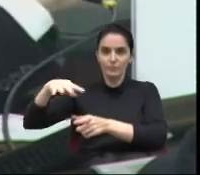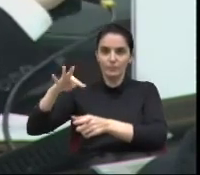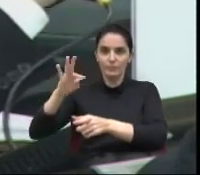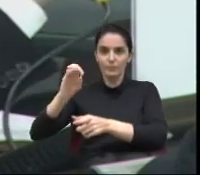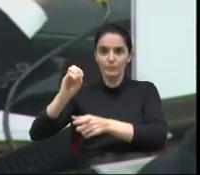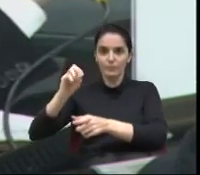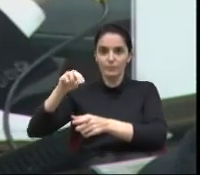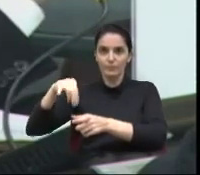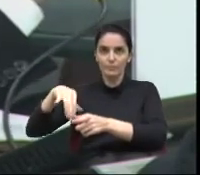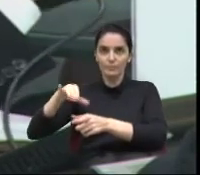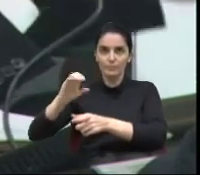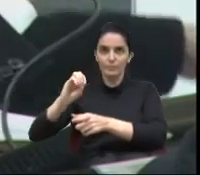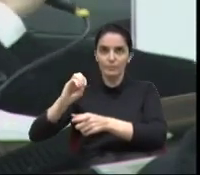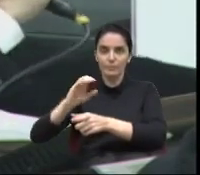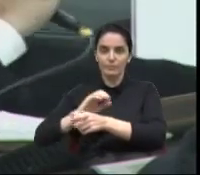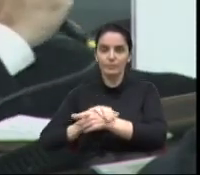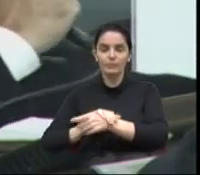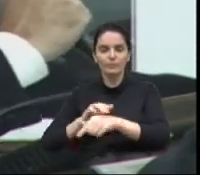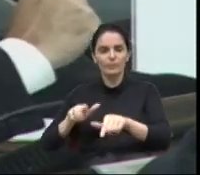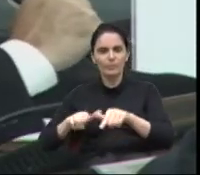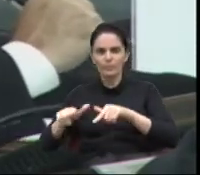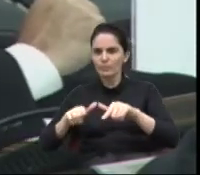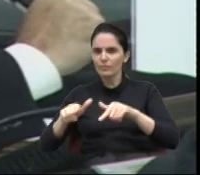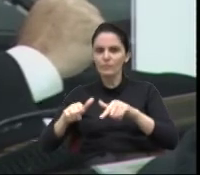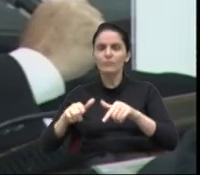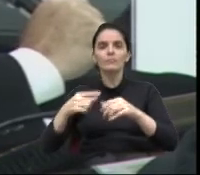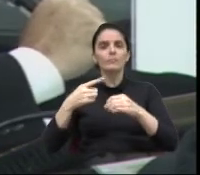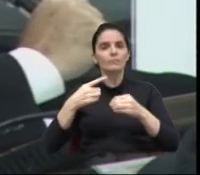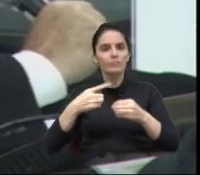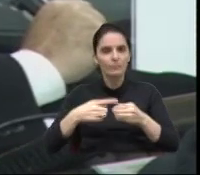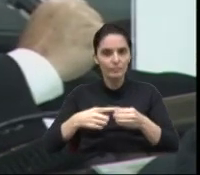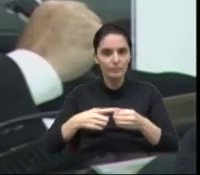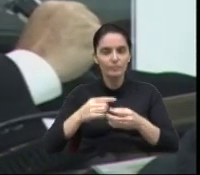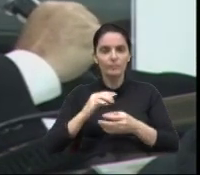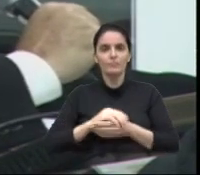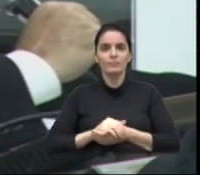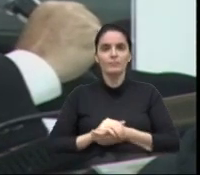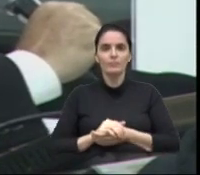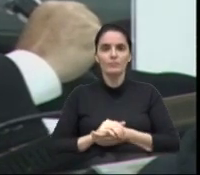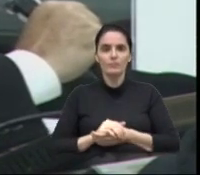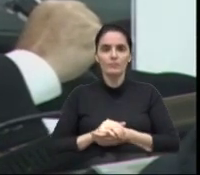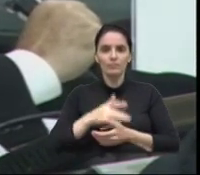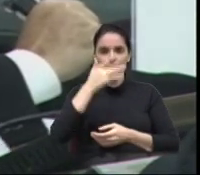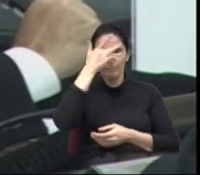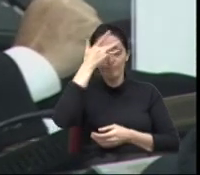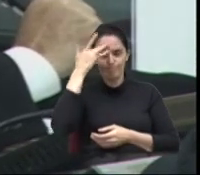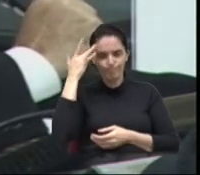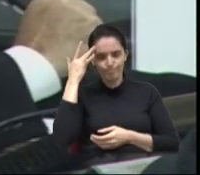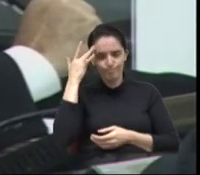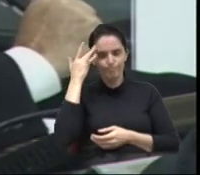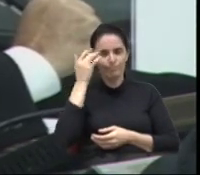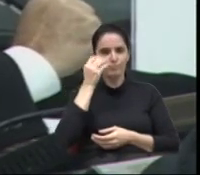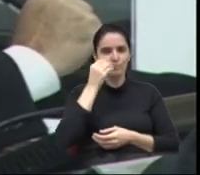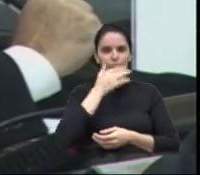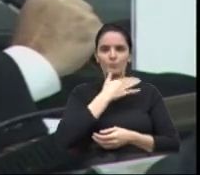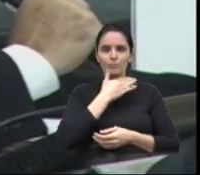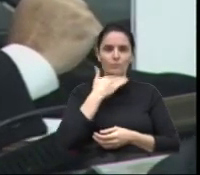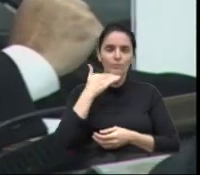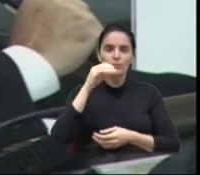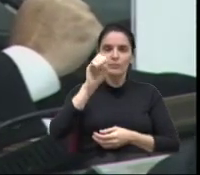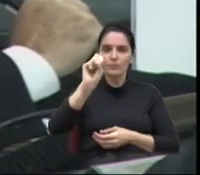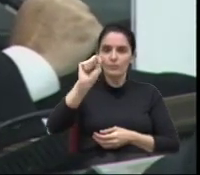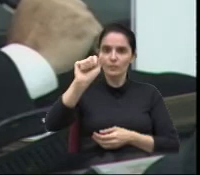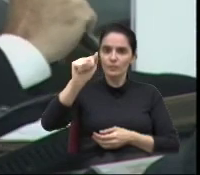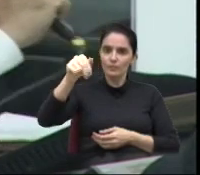pelos trabalhos realizados aqui na nossa cidade no caso da Sandy, da menina que foi assassinada, da aluna